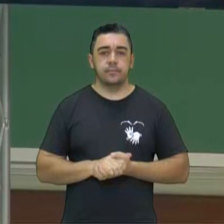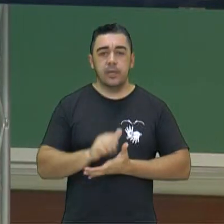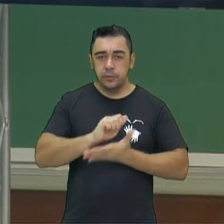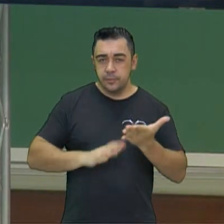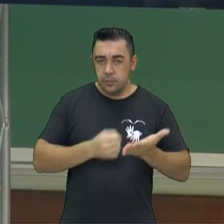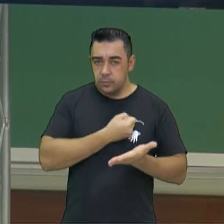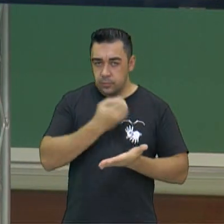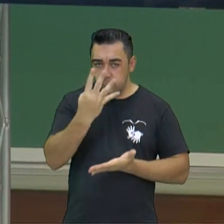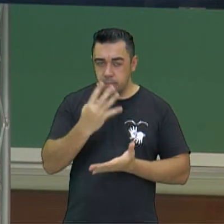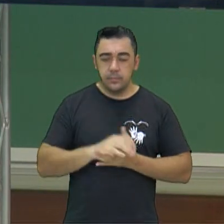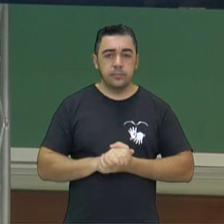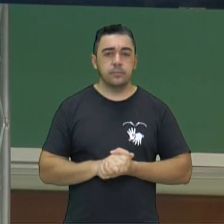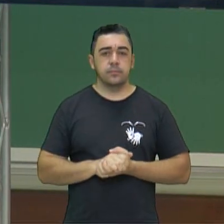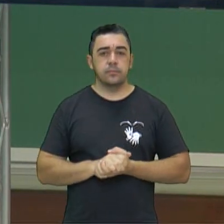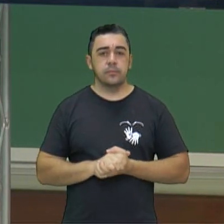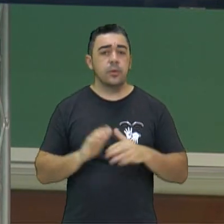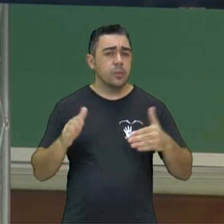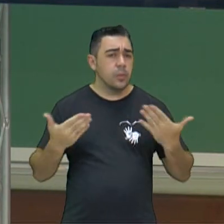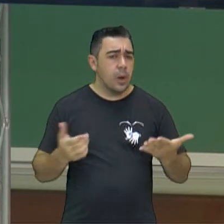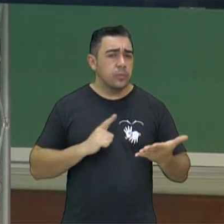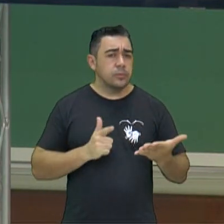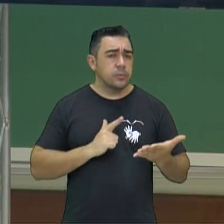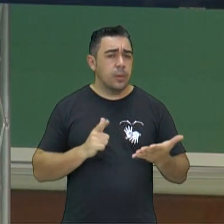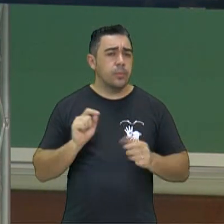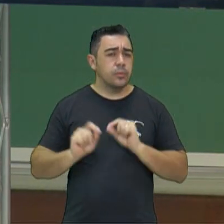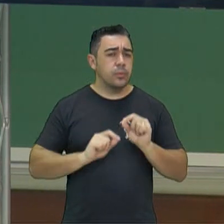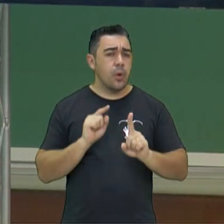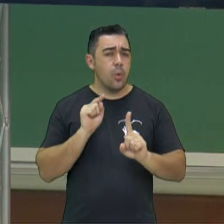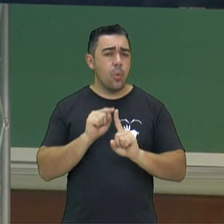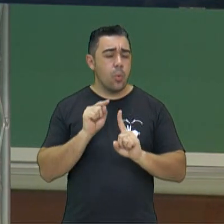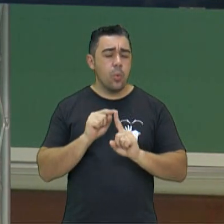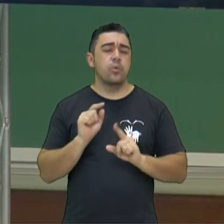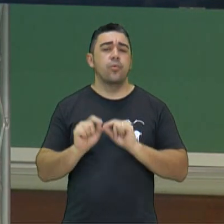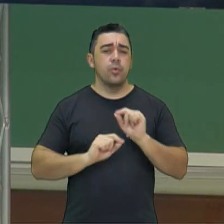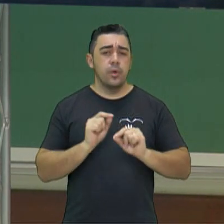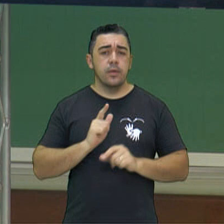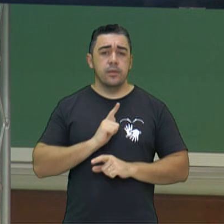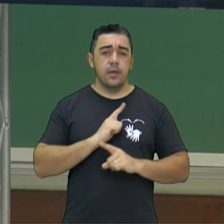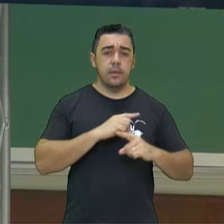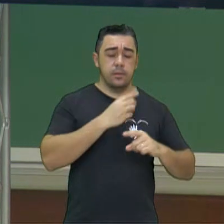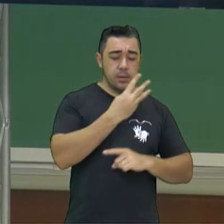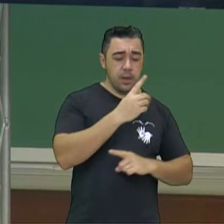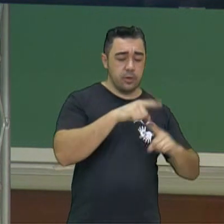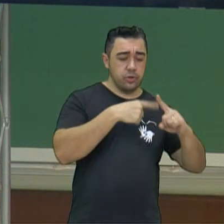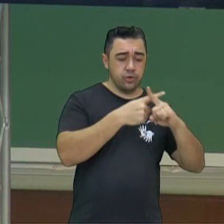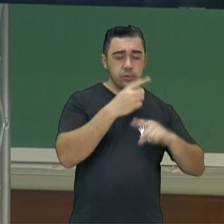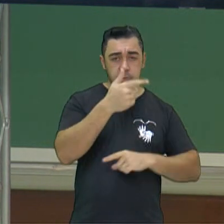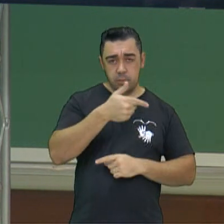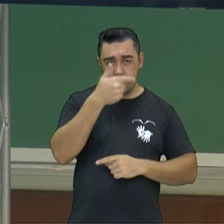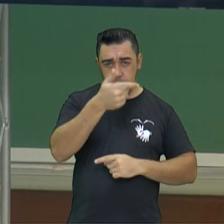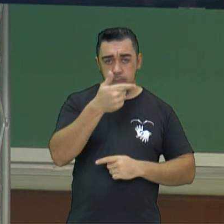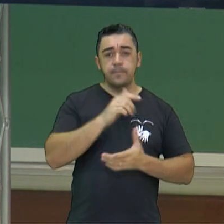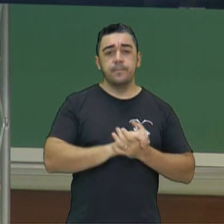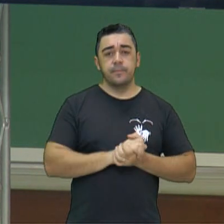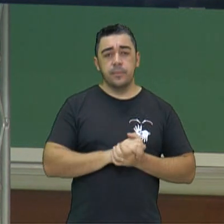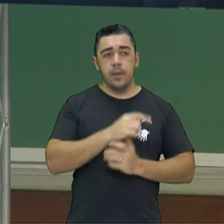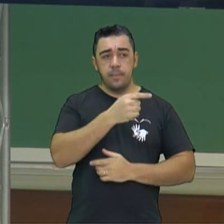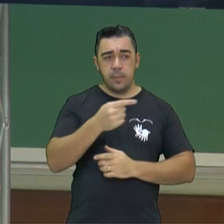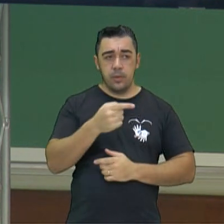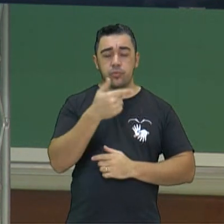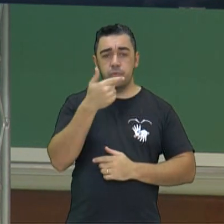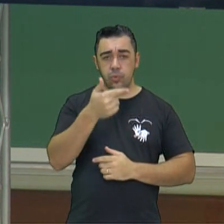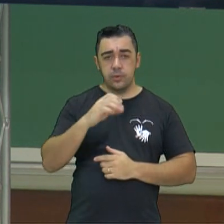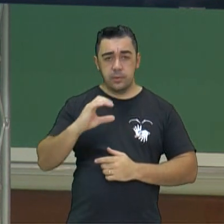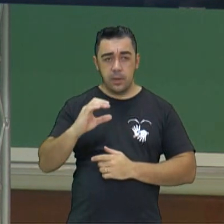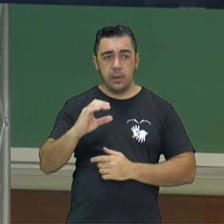Exercício 4. Qual o polinômio que obtemos quando multiplicamos 3x ao quadrado menos 2c